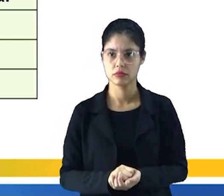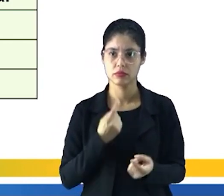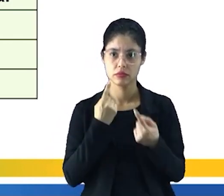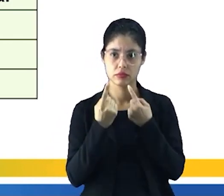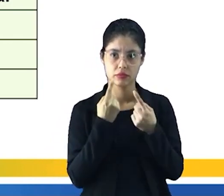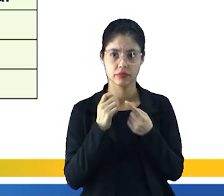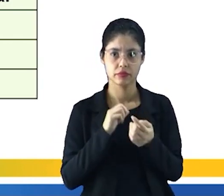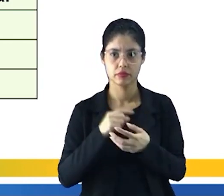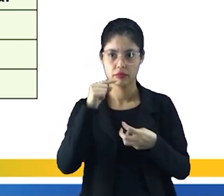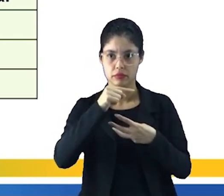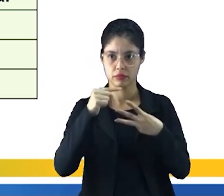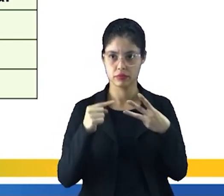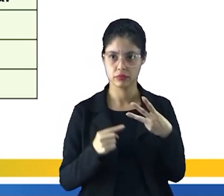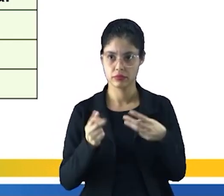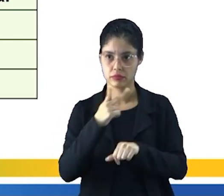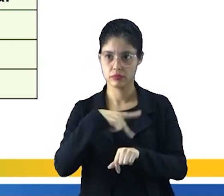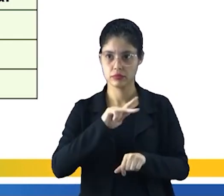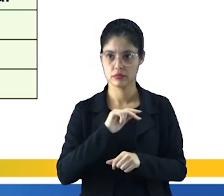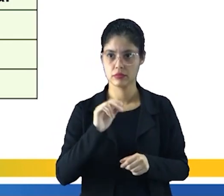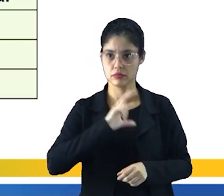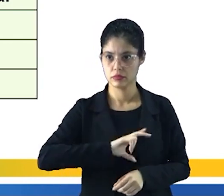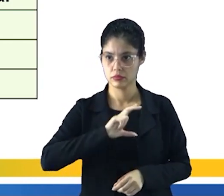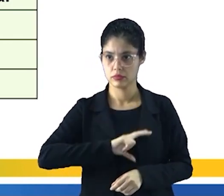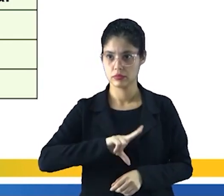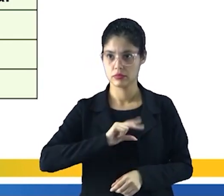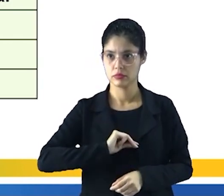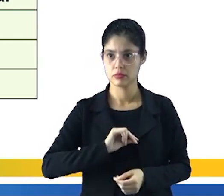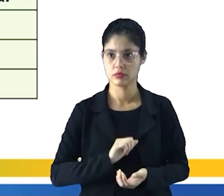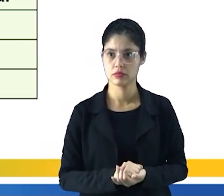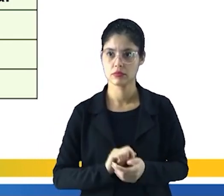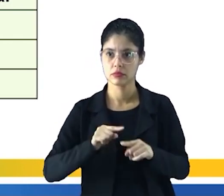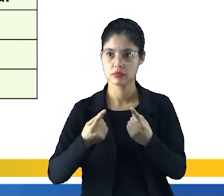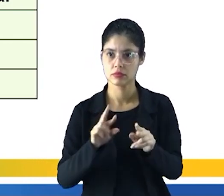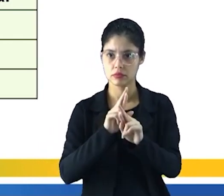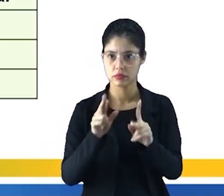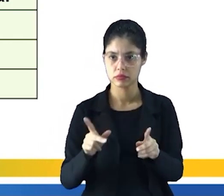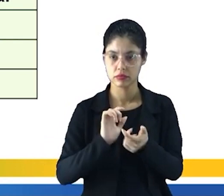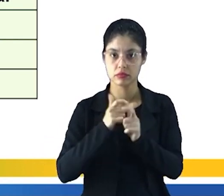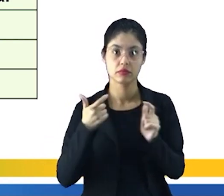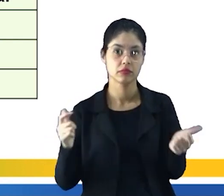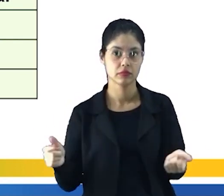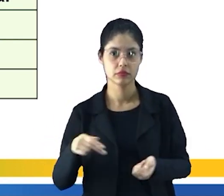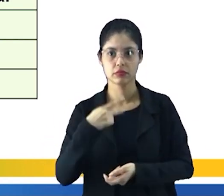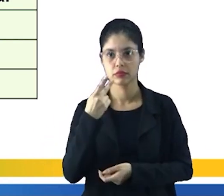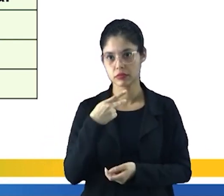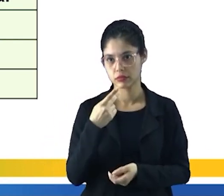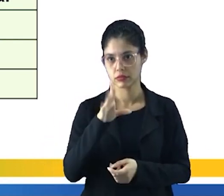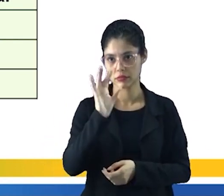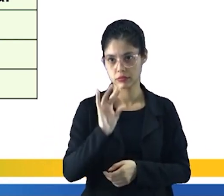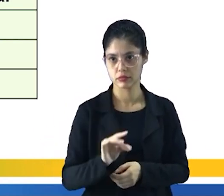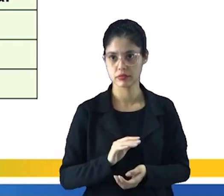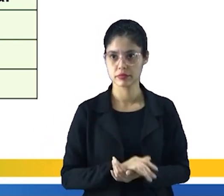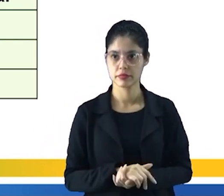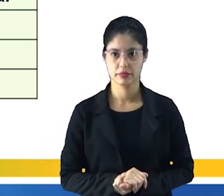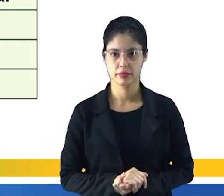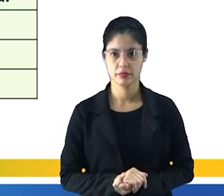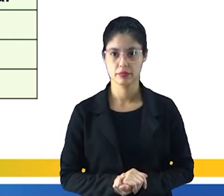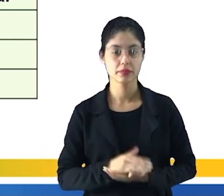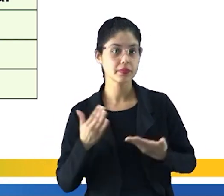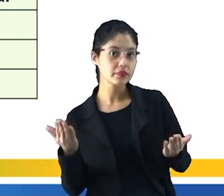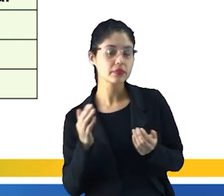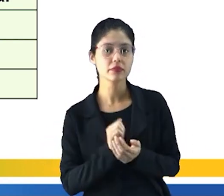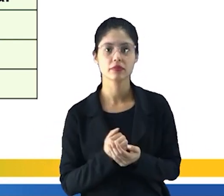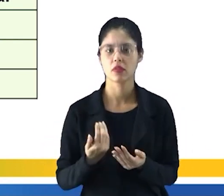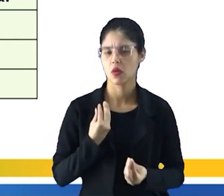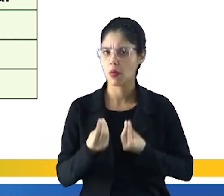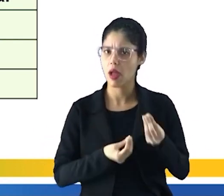português conversando. Nesses três países falam-se português, mas há diferenças imensas entre cada fala.